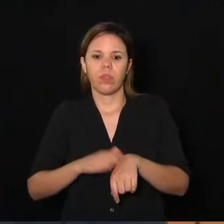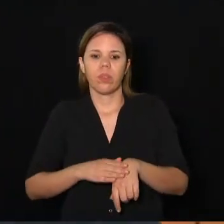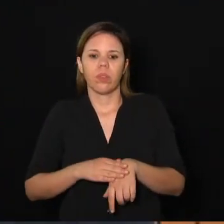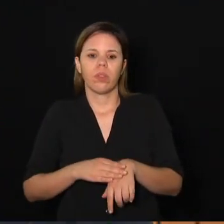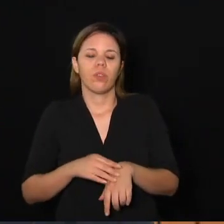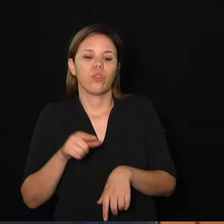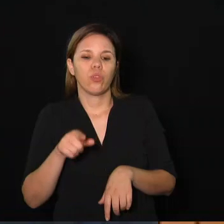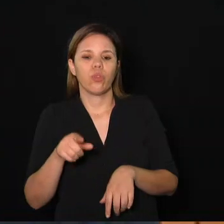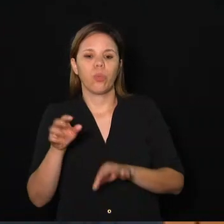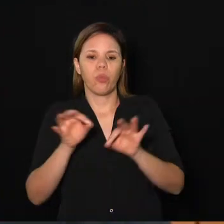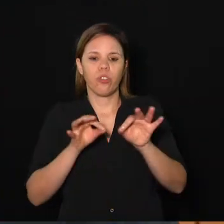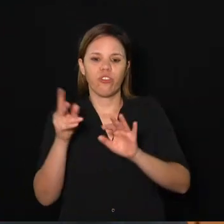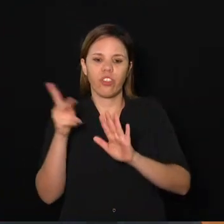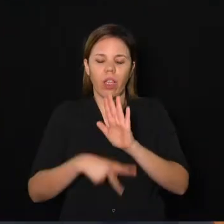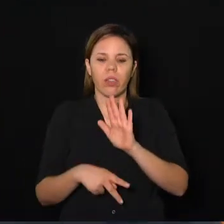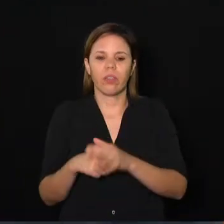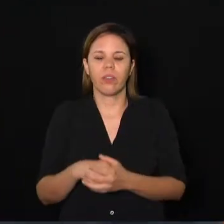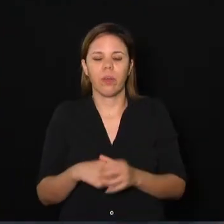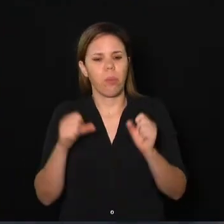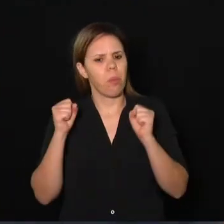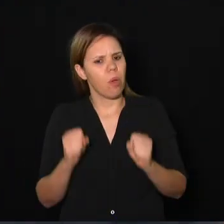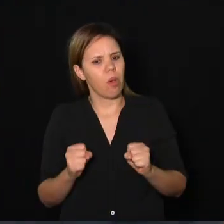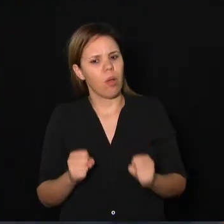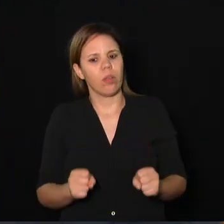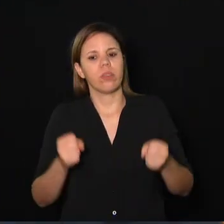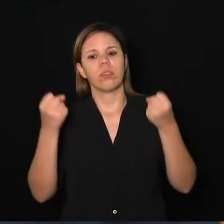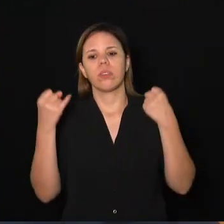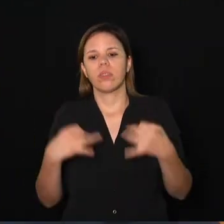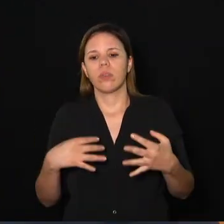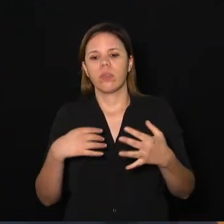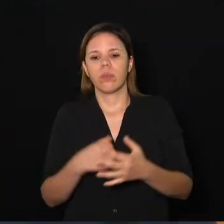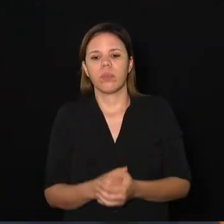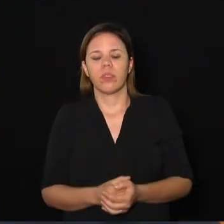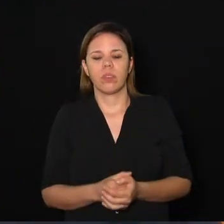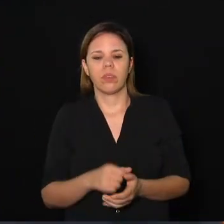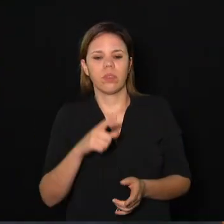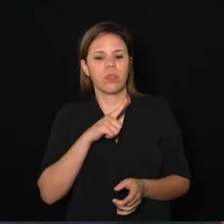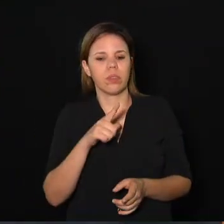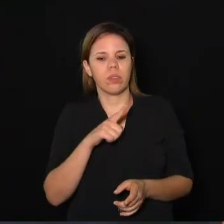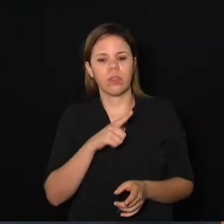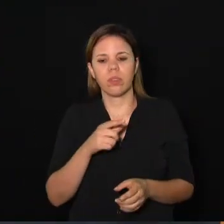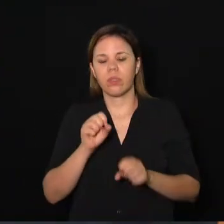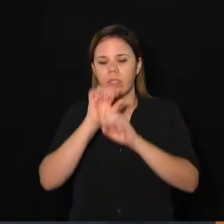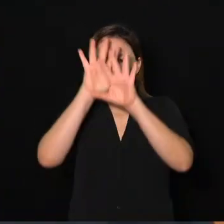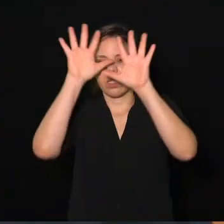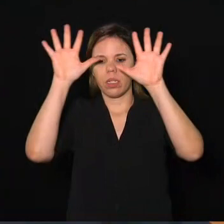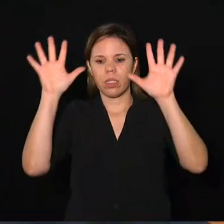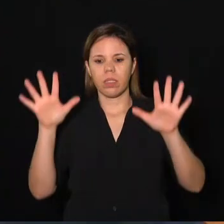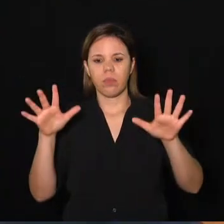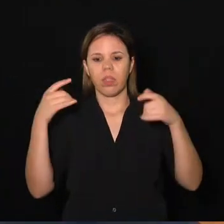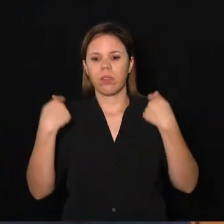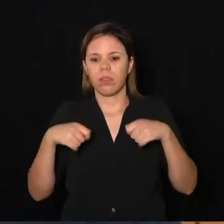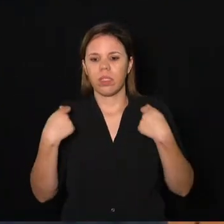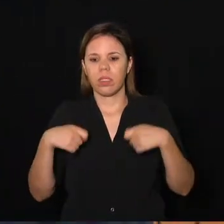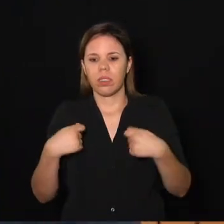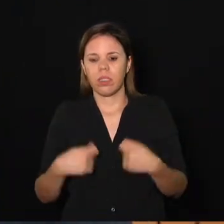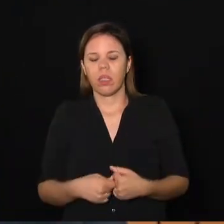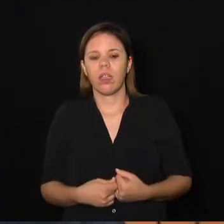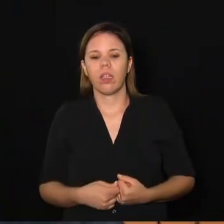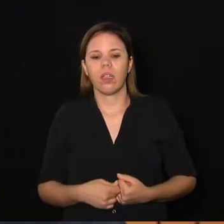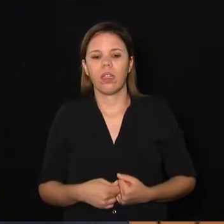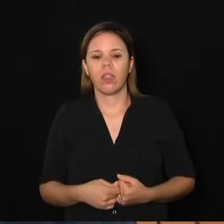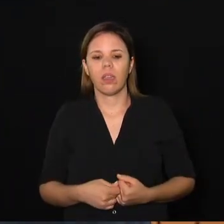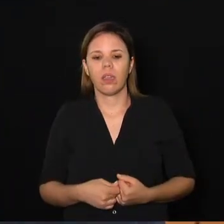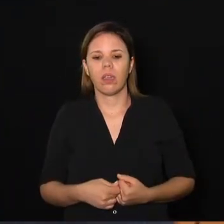para que vossa excelência possa ter mais algum escraecimento necessário que vossa